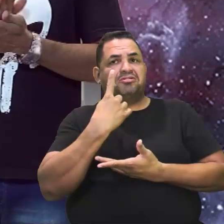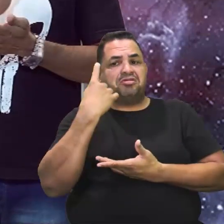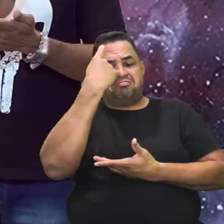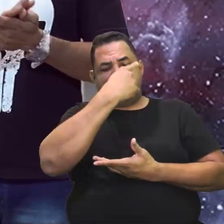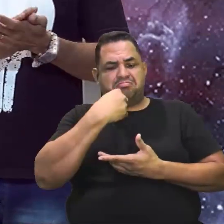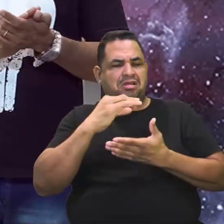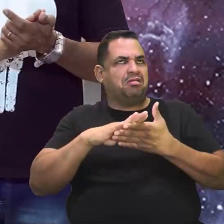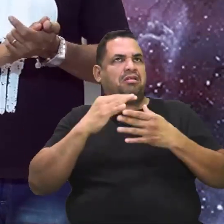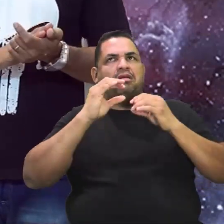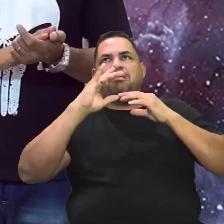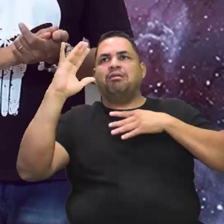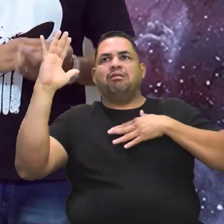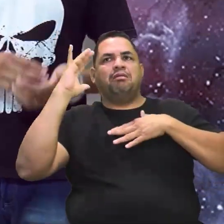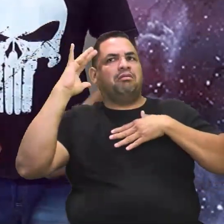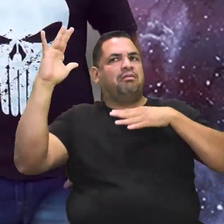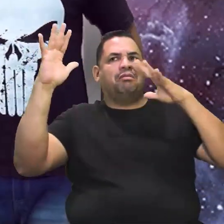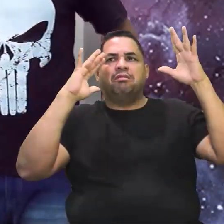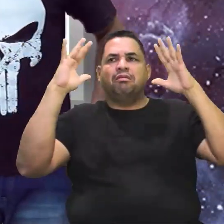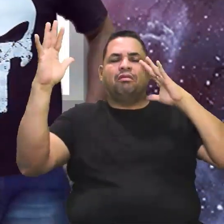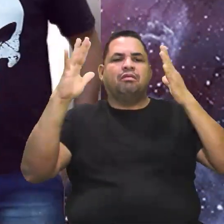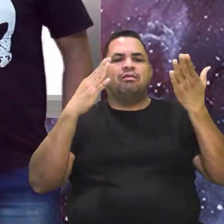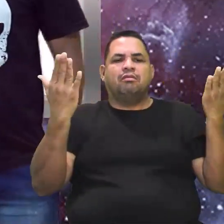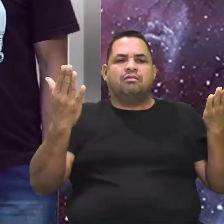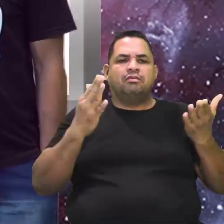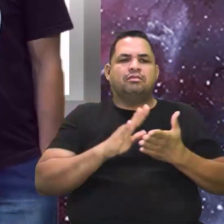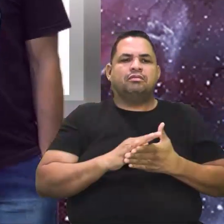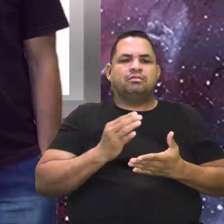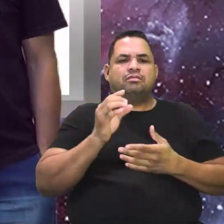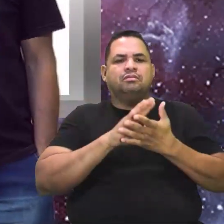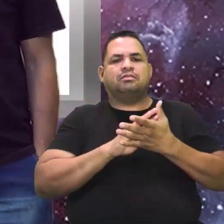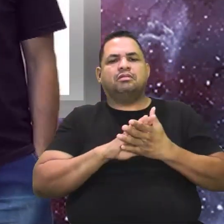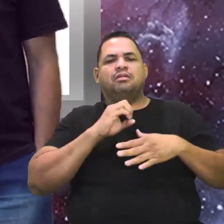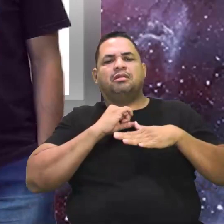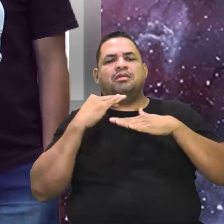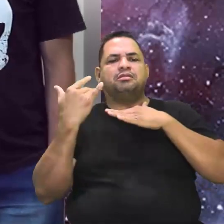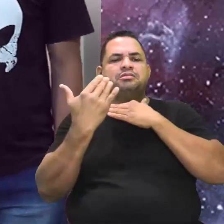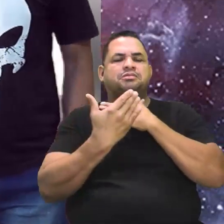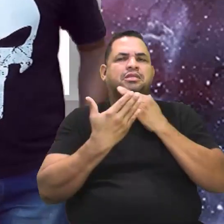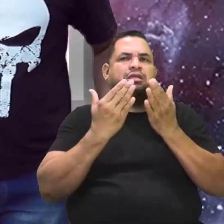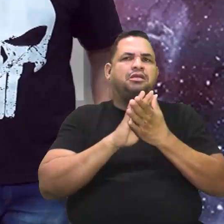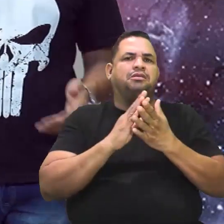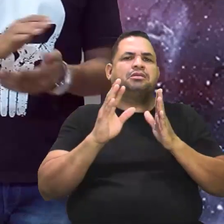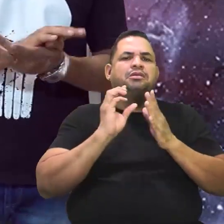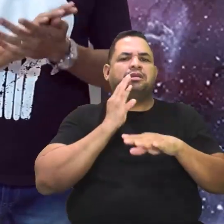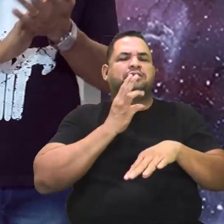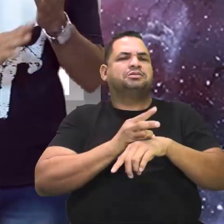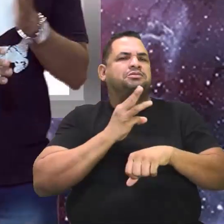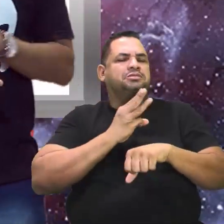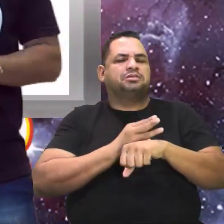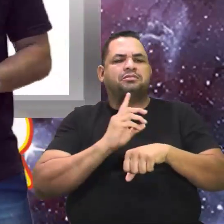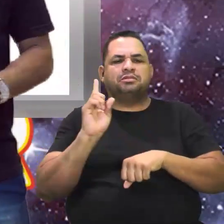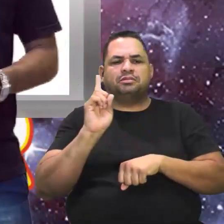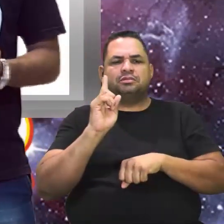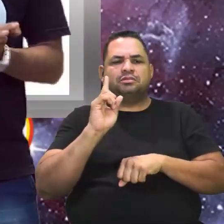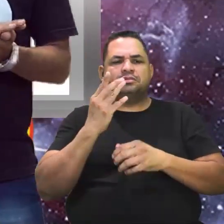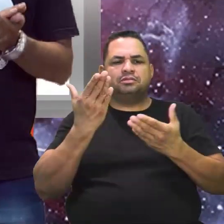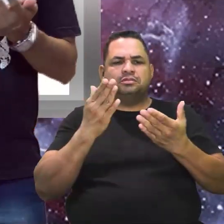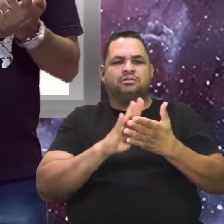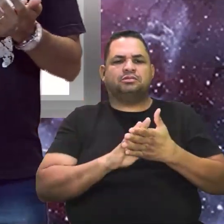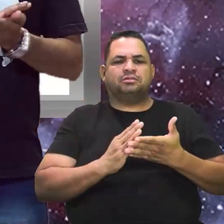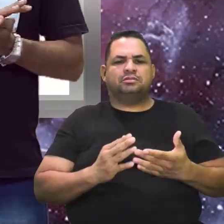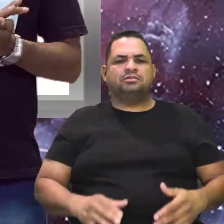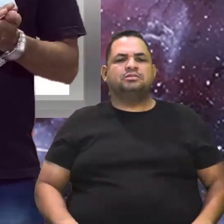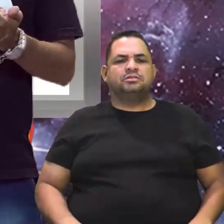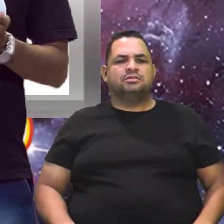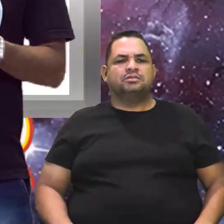hora disperso, né? Não adianta você ficar 1 hora ali, olha a rede social e responde mensagem no WhatsApp, não, né? Esse mecanismo